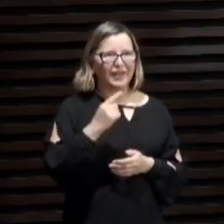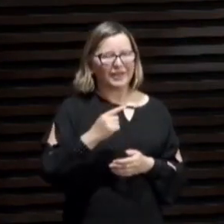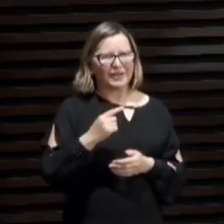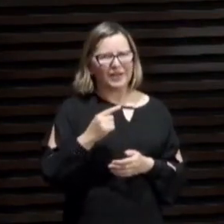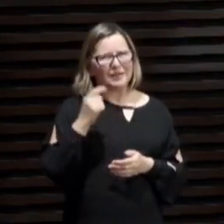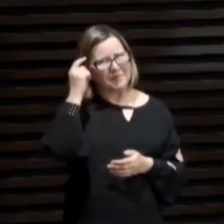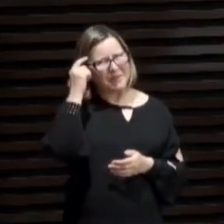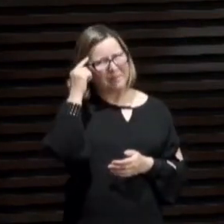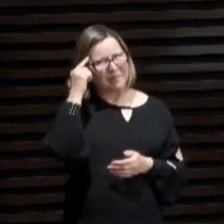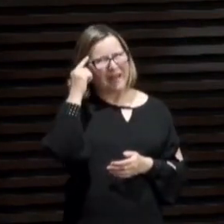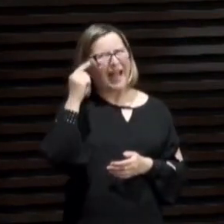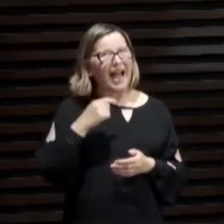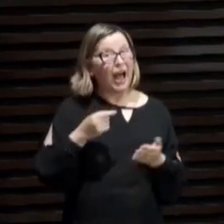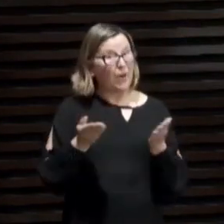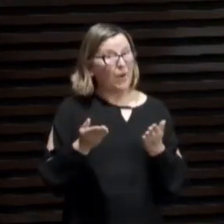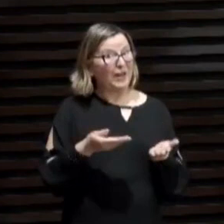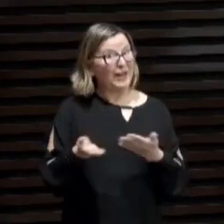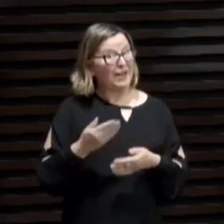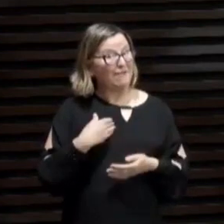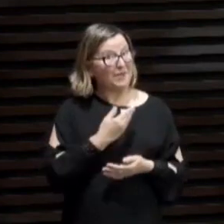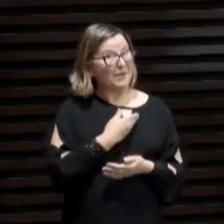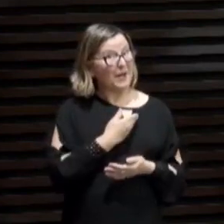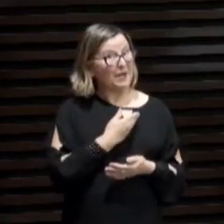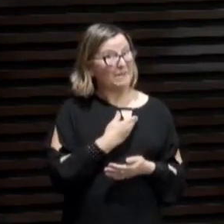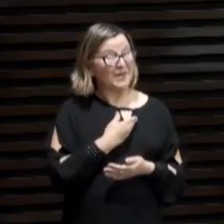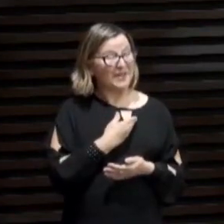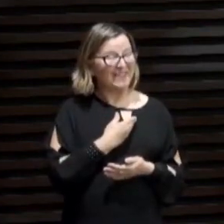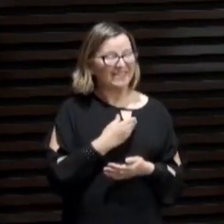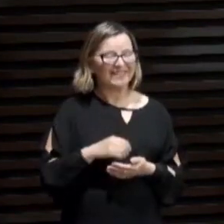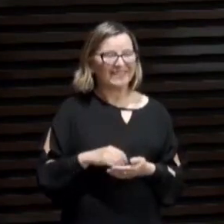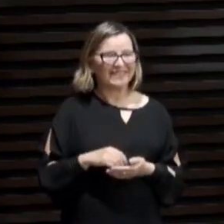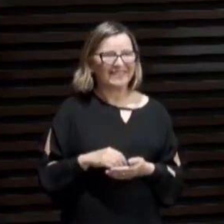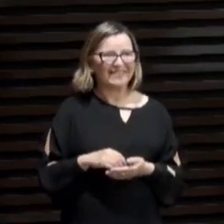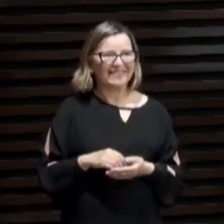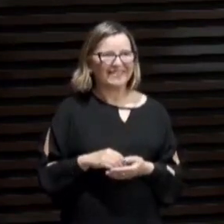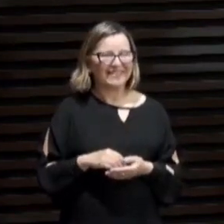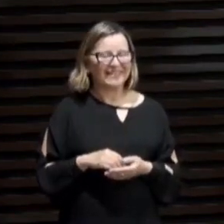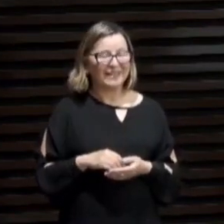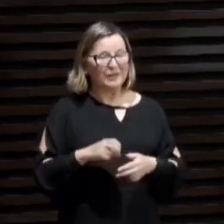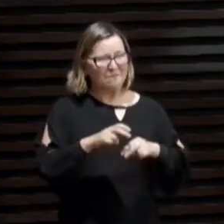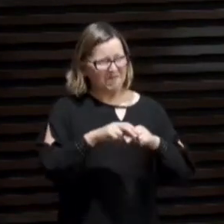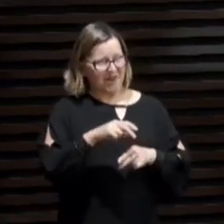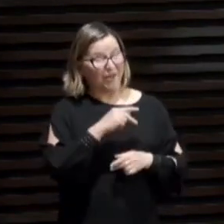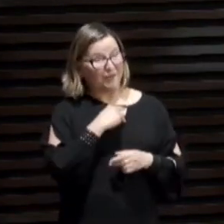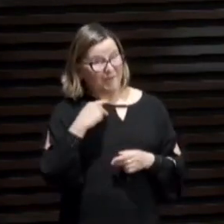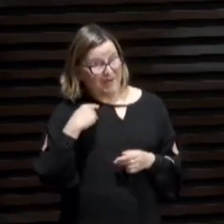pessoa. A gente às vezes simpatiza, né, com um, com o outro, mas